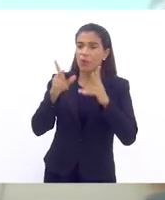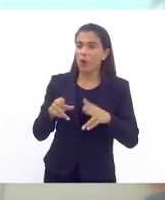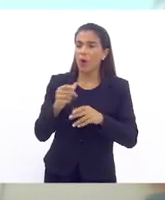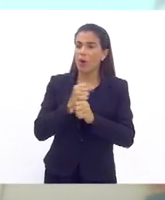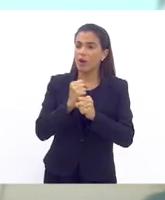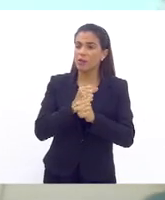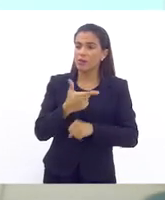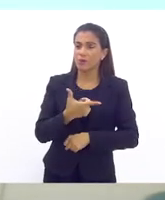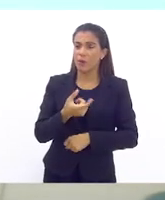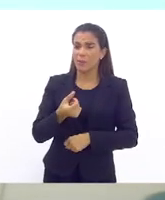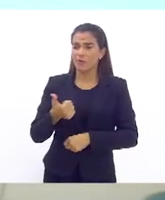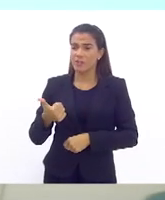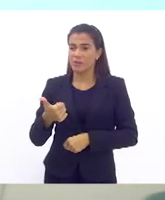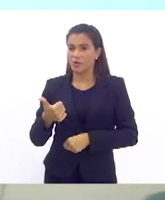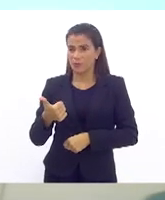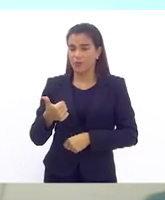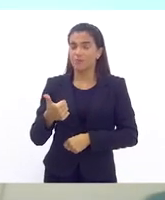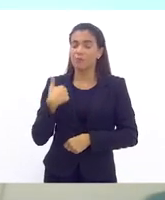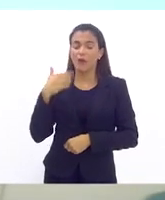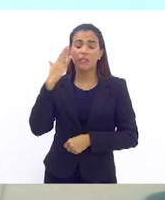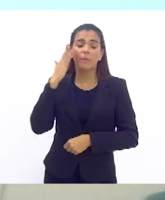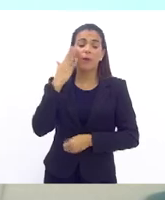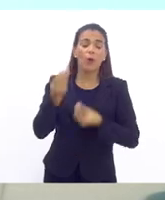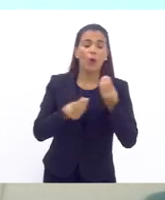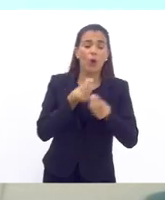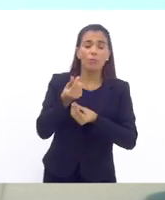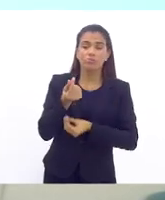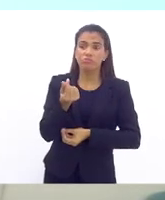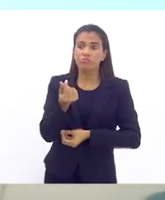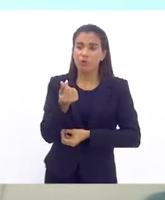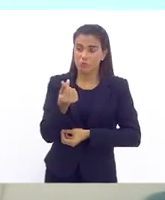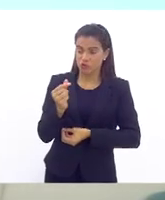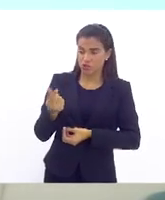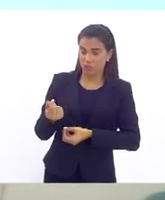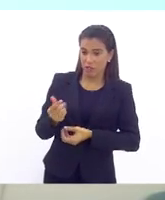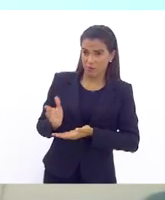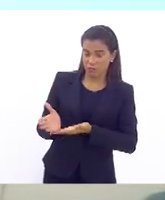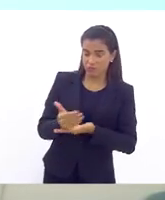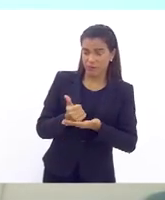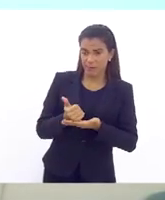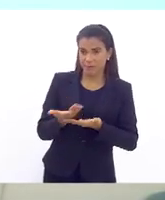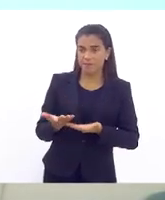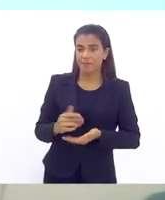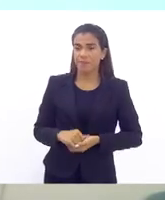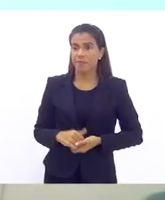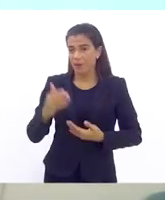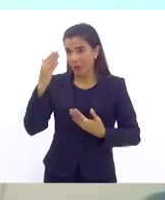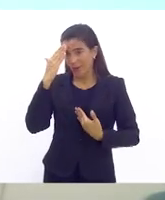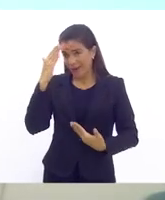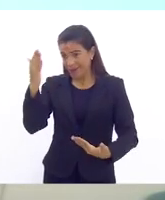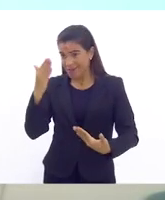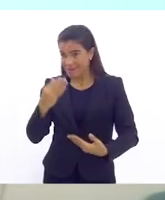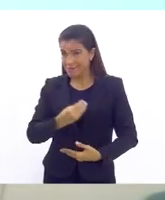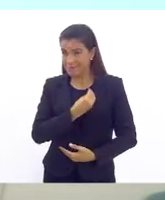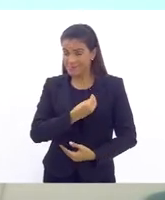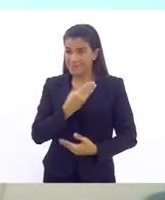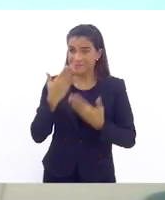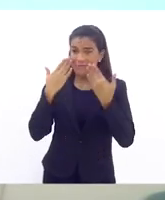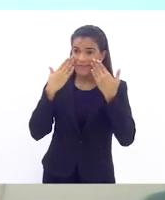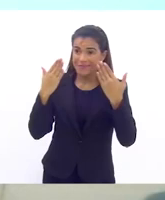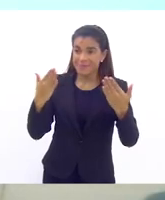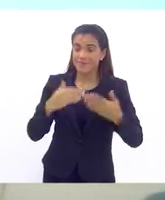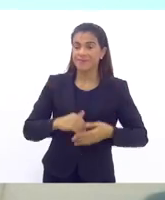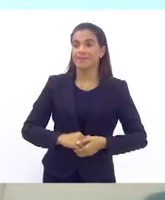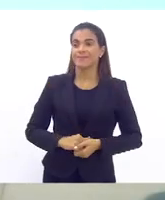bem comparar a utilização do fundo agradeceria mas parabéns pela pela apresentação